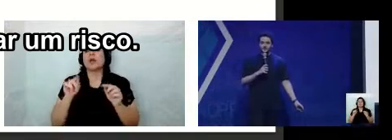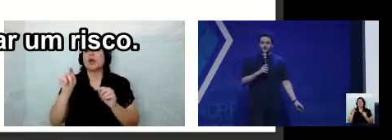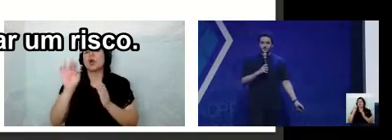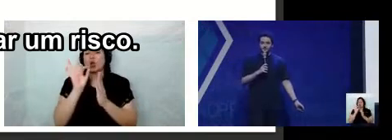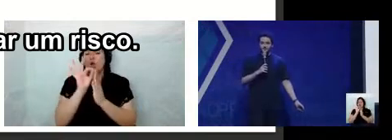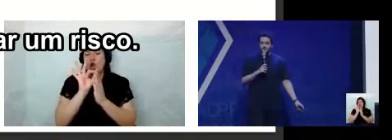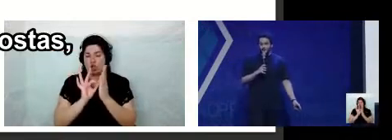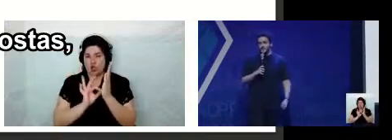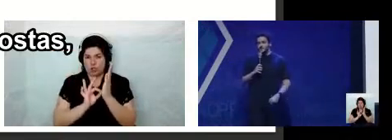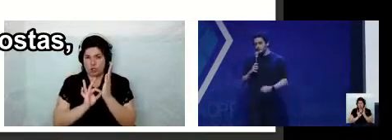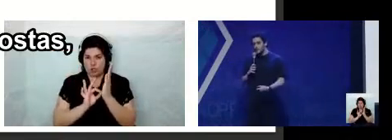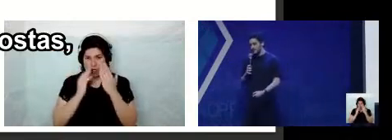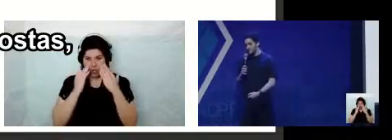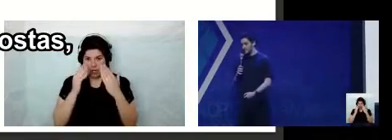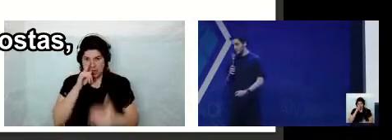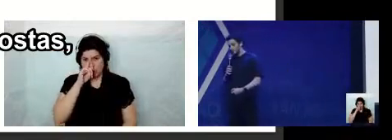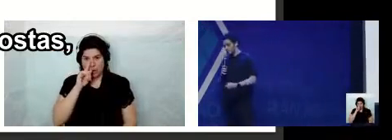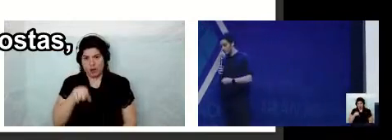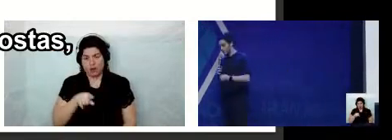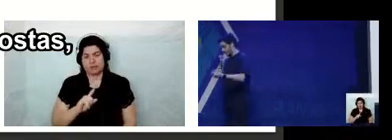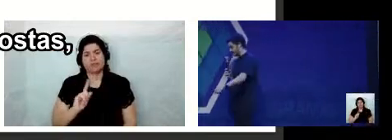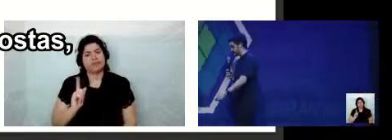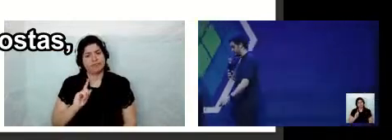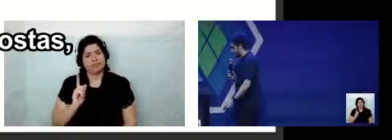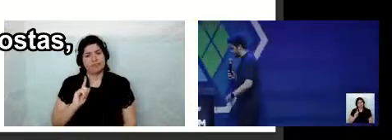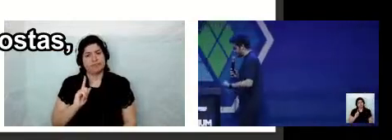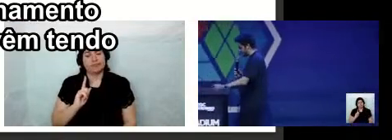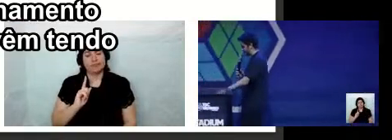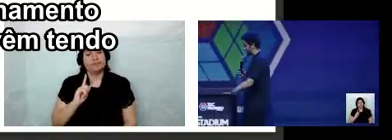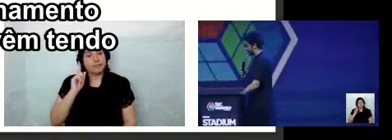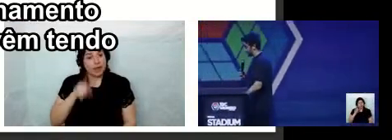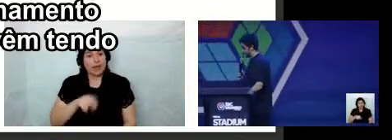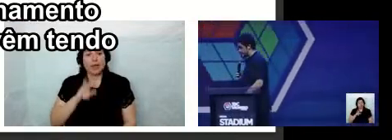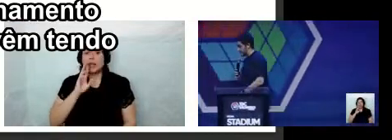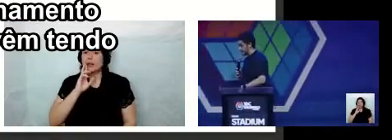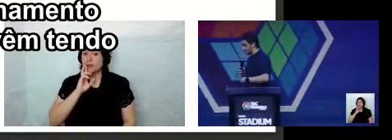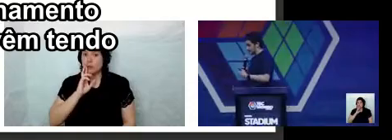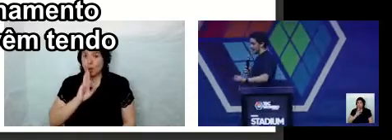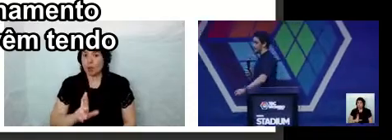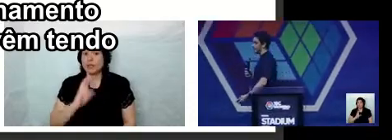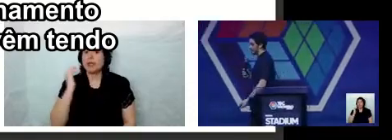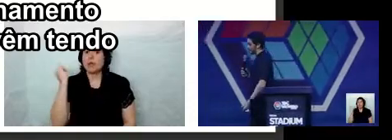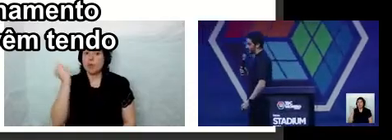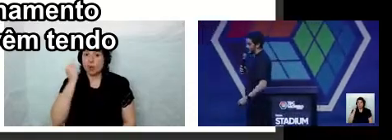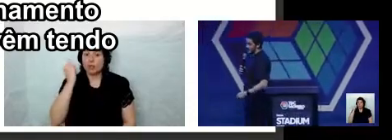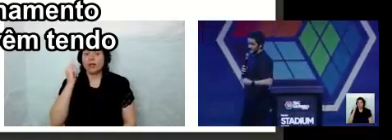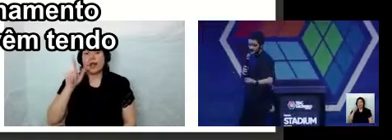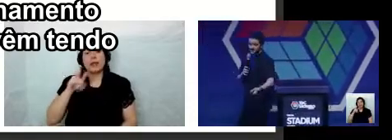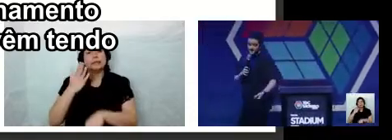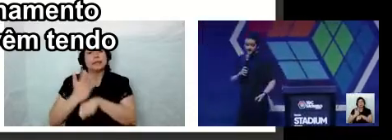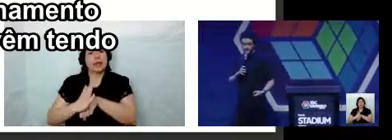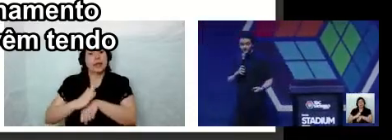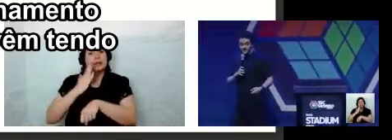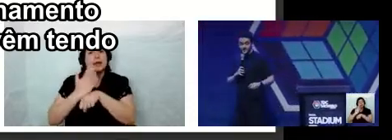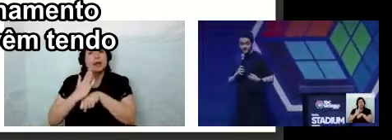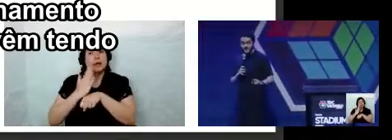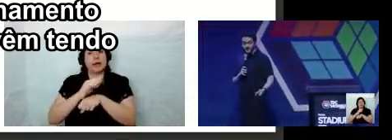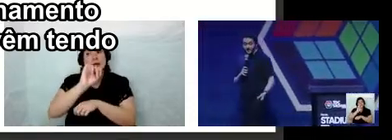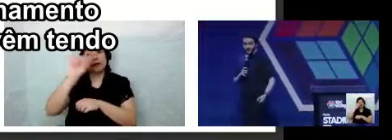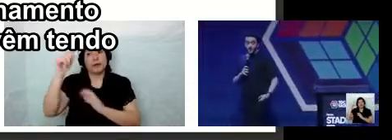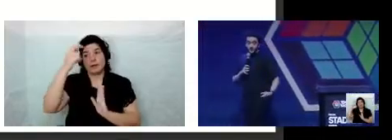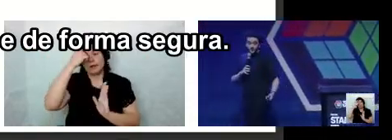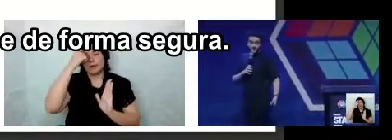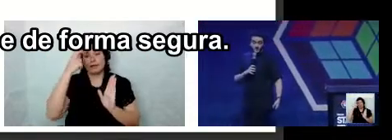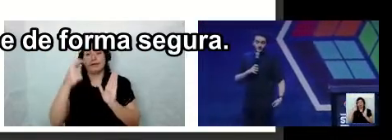representar um risco. Então, esse é uma das respostas, é uma das relevâncias do treinamento que as inteligências artificiais